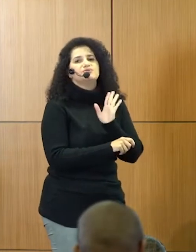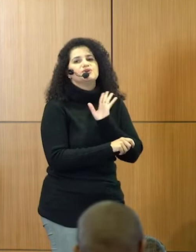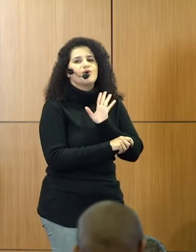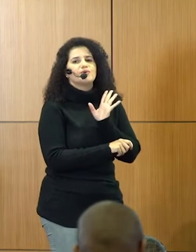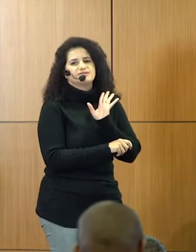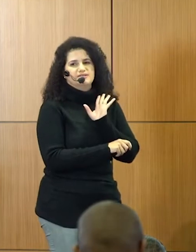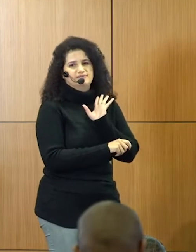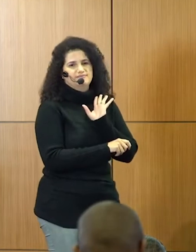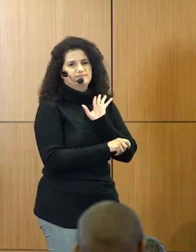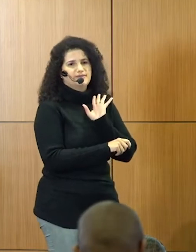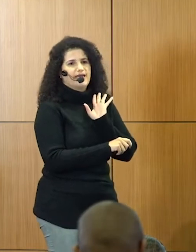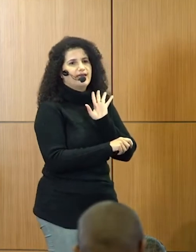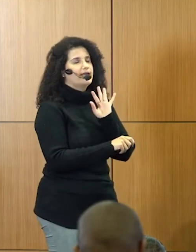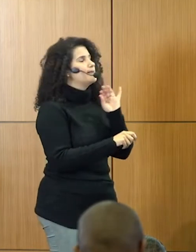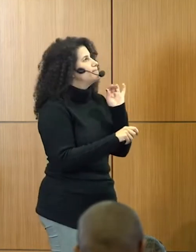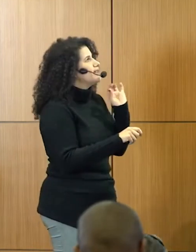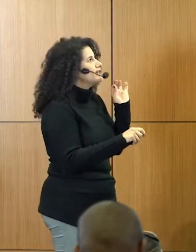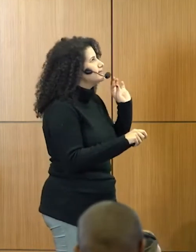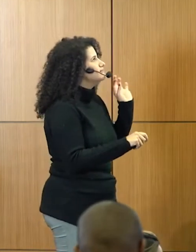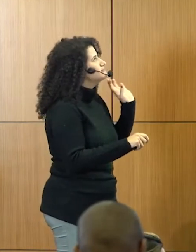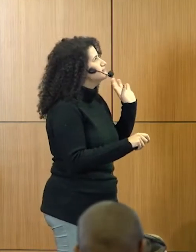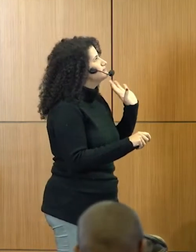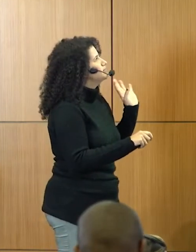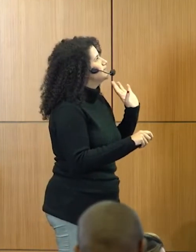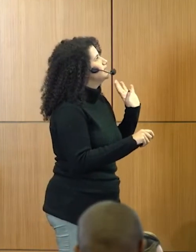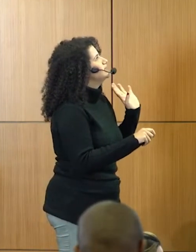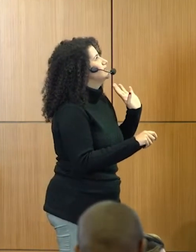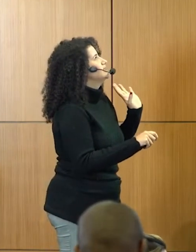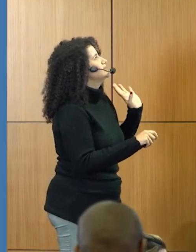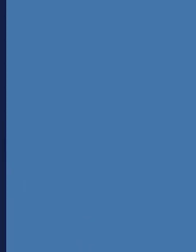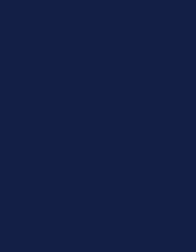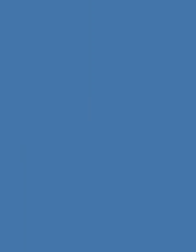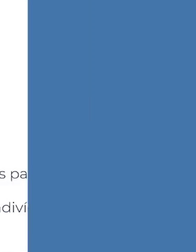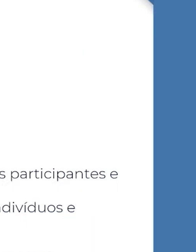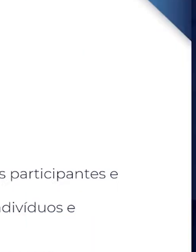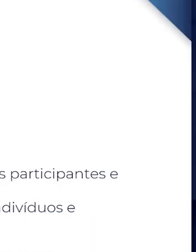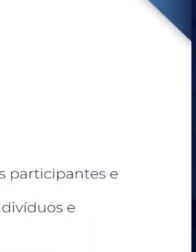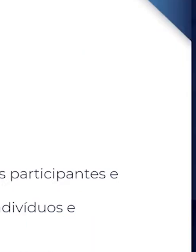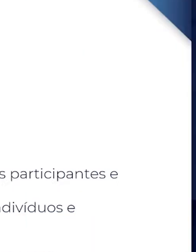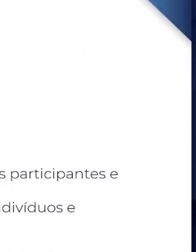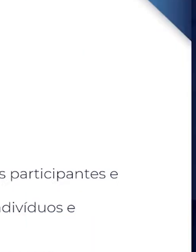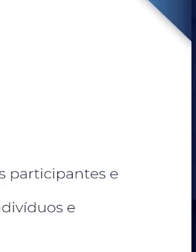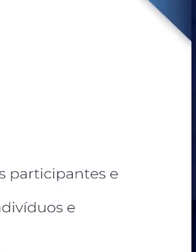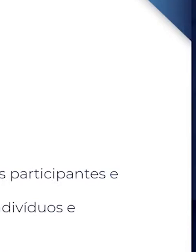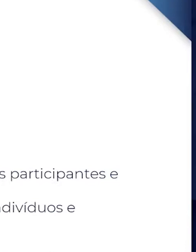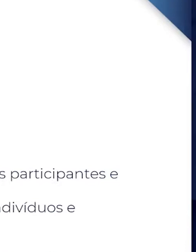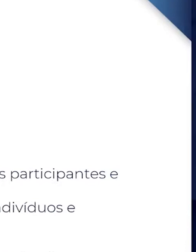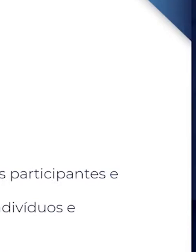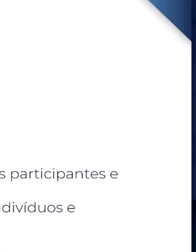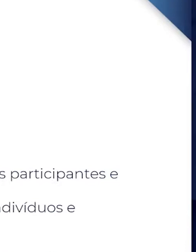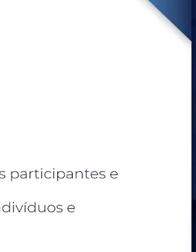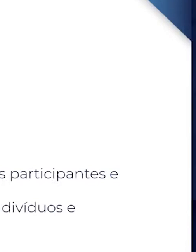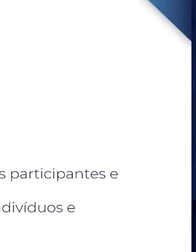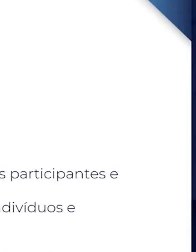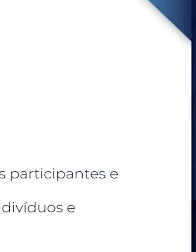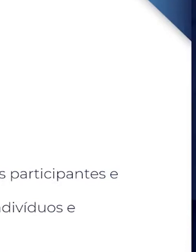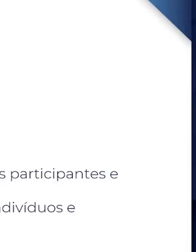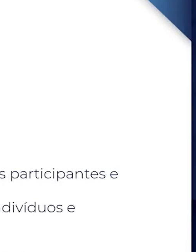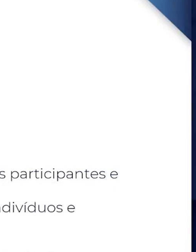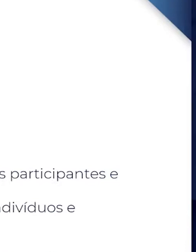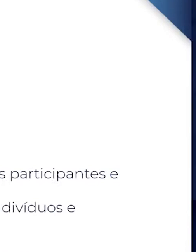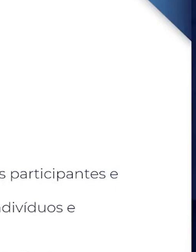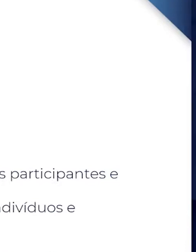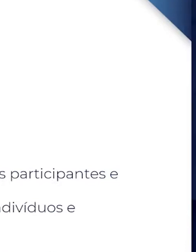em 2011, né? Bem pequenininha, tá? Então, intitulado, que está com